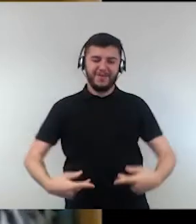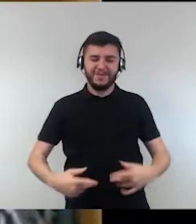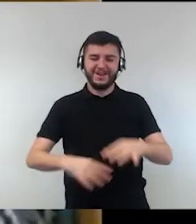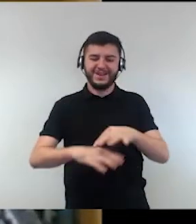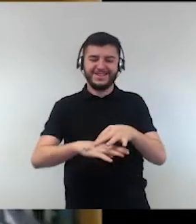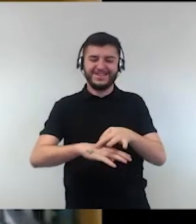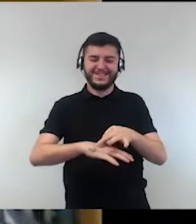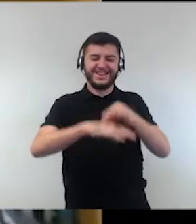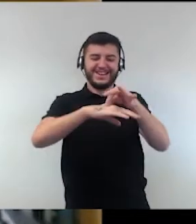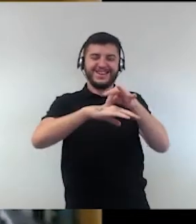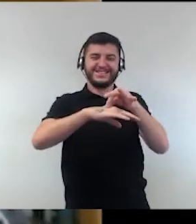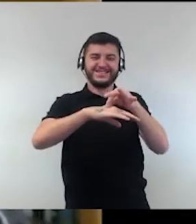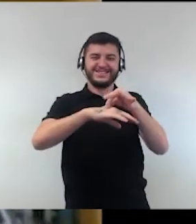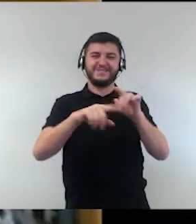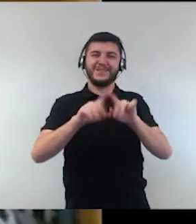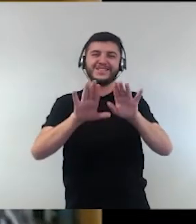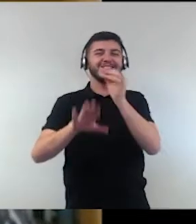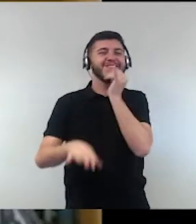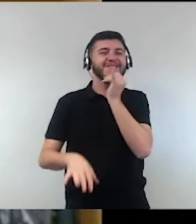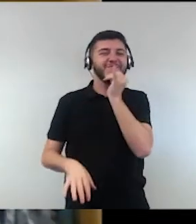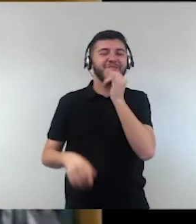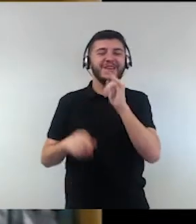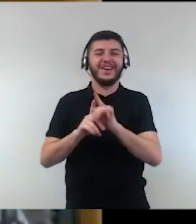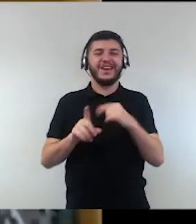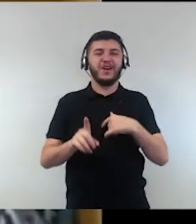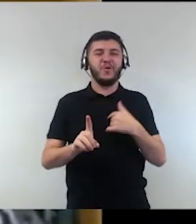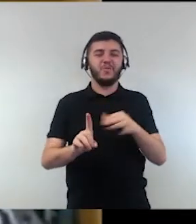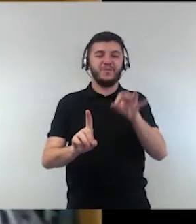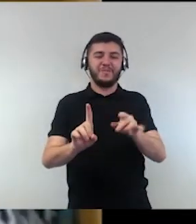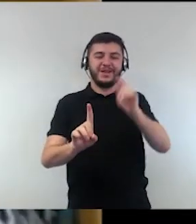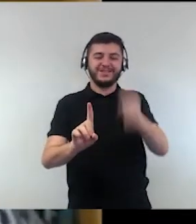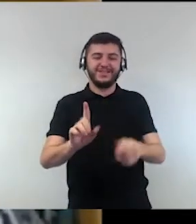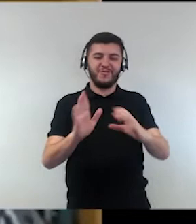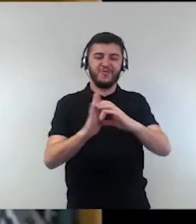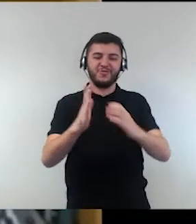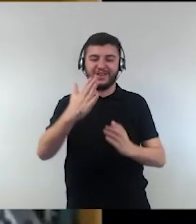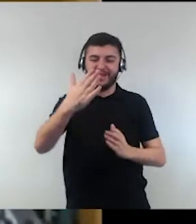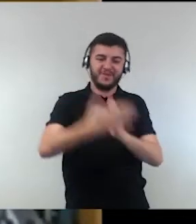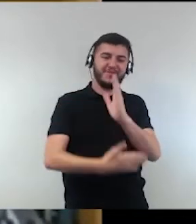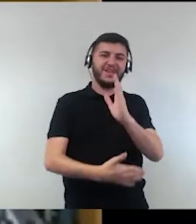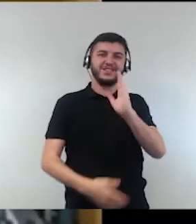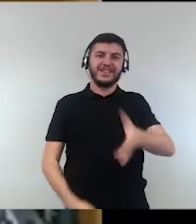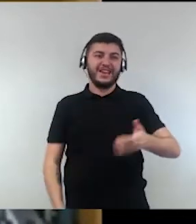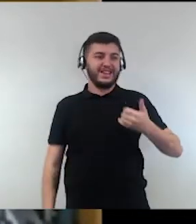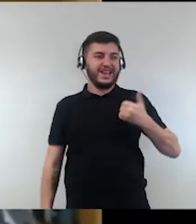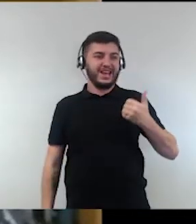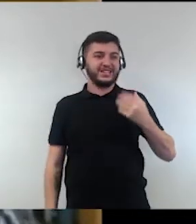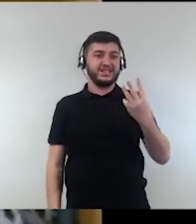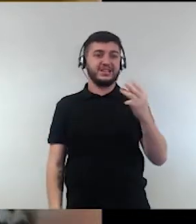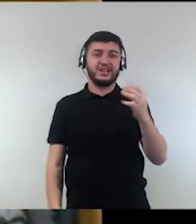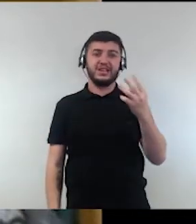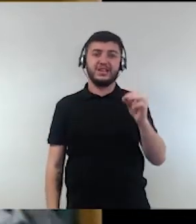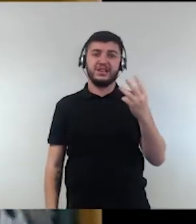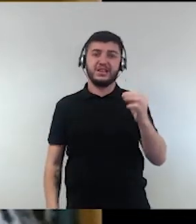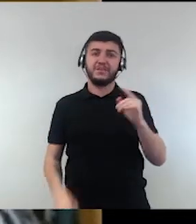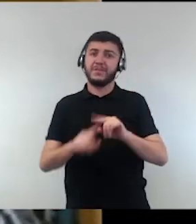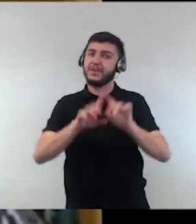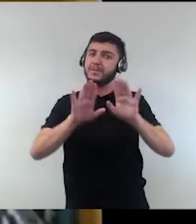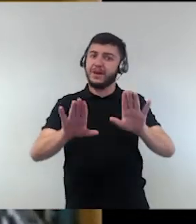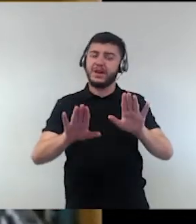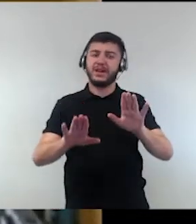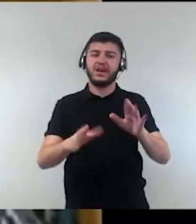fui aprovada no concurso para magistratura com 30 anos de idade, dificilmente eu apreenderia nos